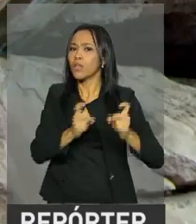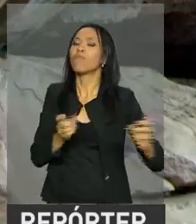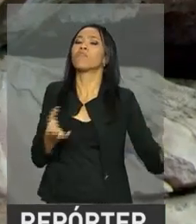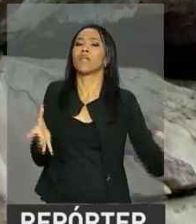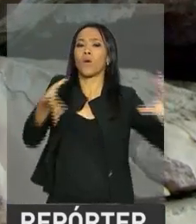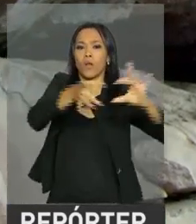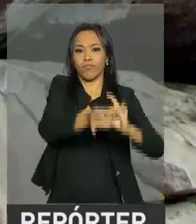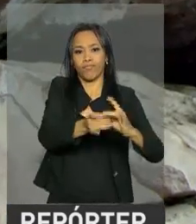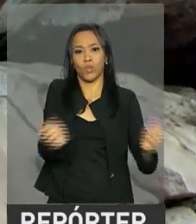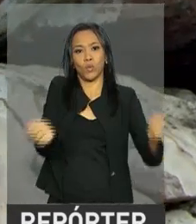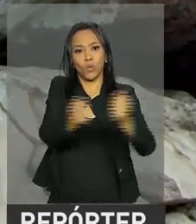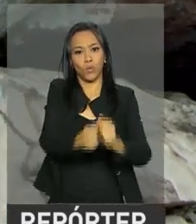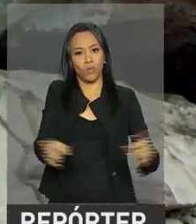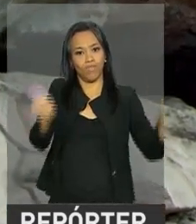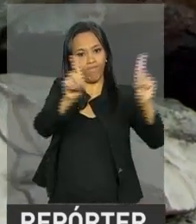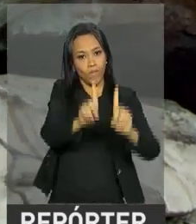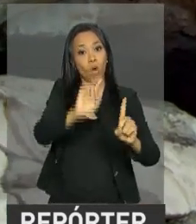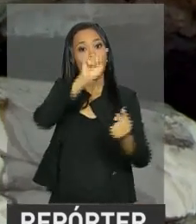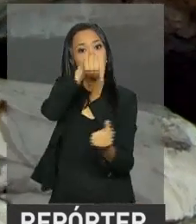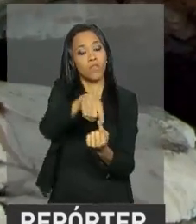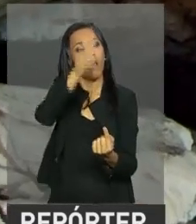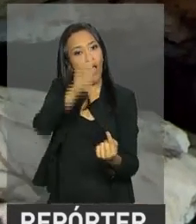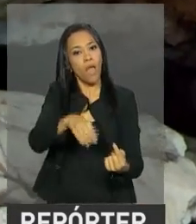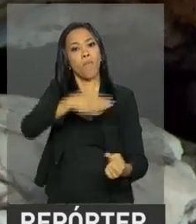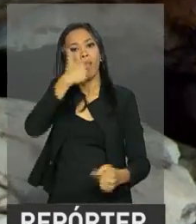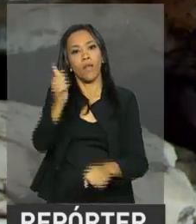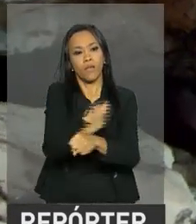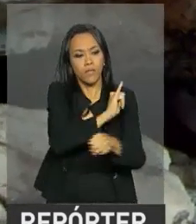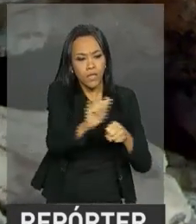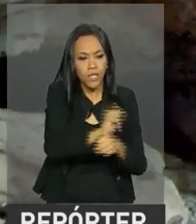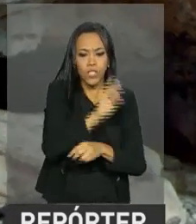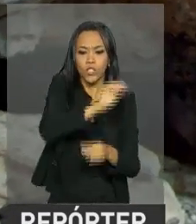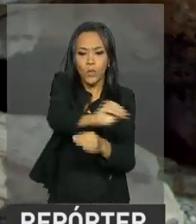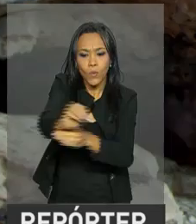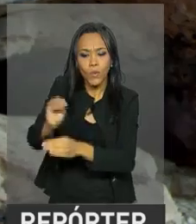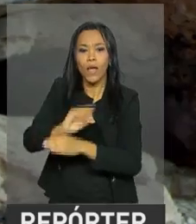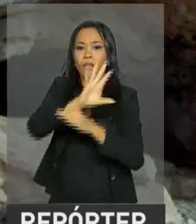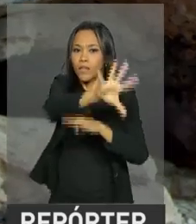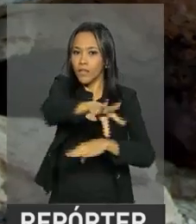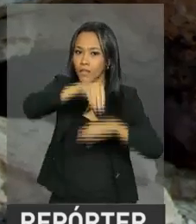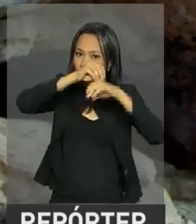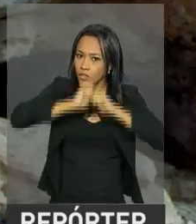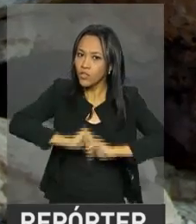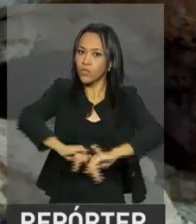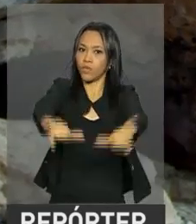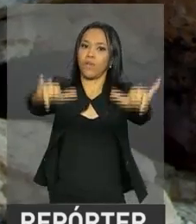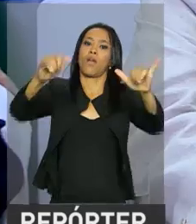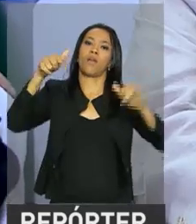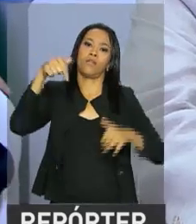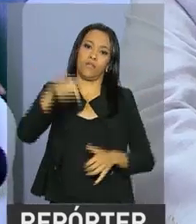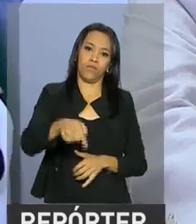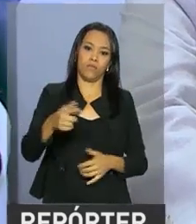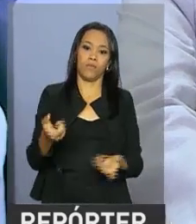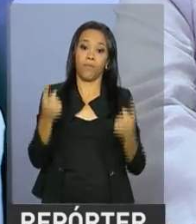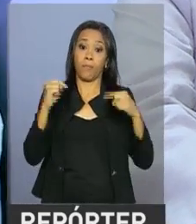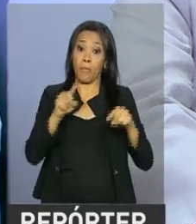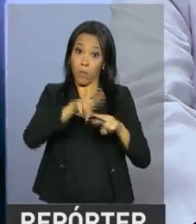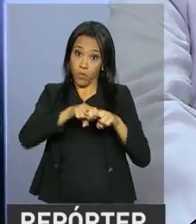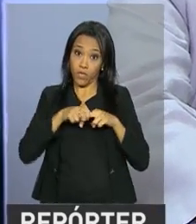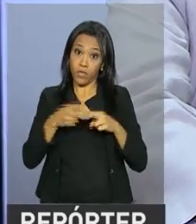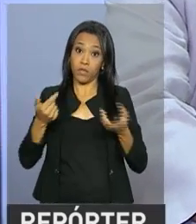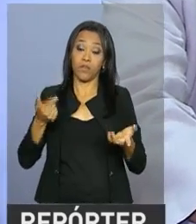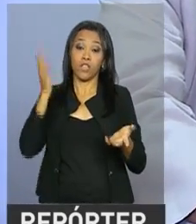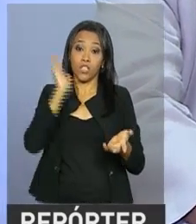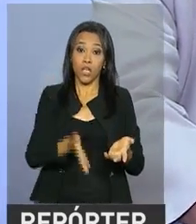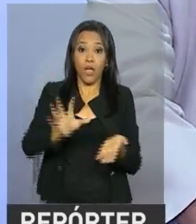compartilhada A ideia é melhorar os mecanismos de conservação e divulgação desse patrimônio cultural para isso foi assinado